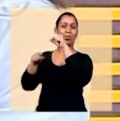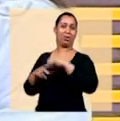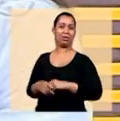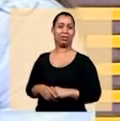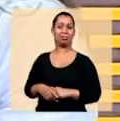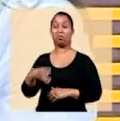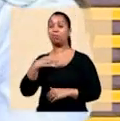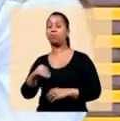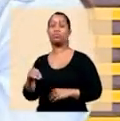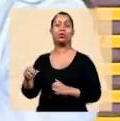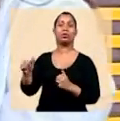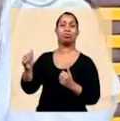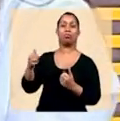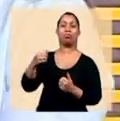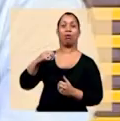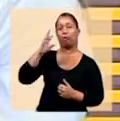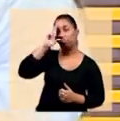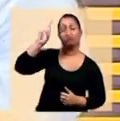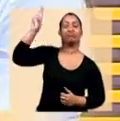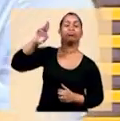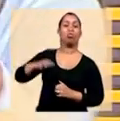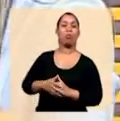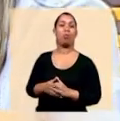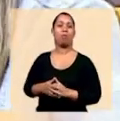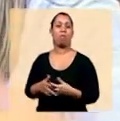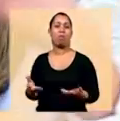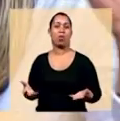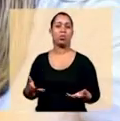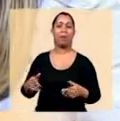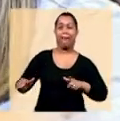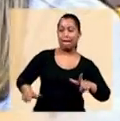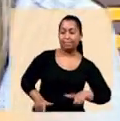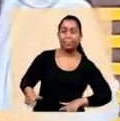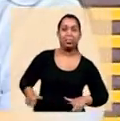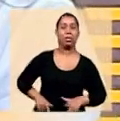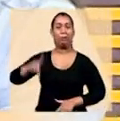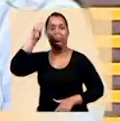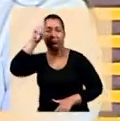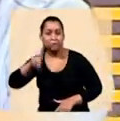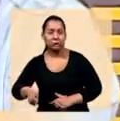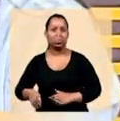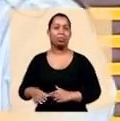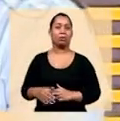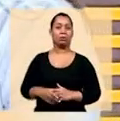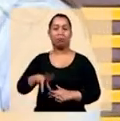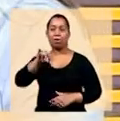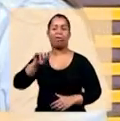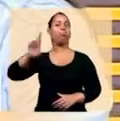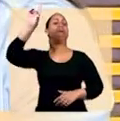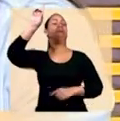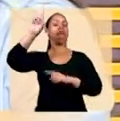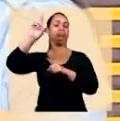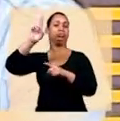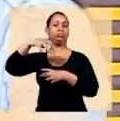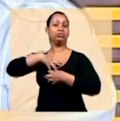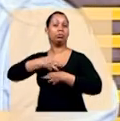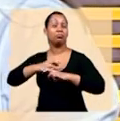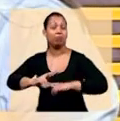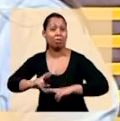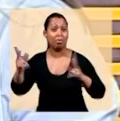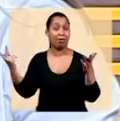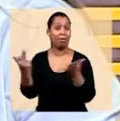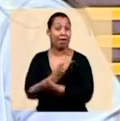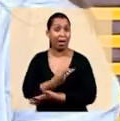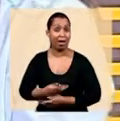indicação. É o filho do dono, é o primo da irmã, do diretor da empresa, então vamos colocá-la nessa posição. De uma